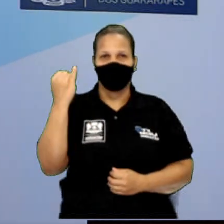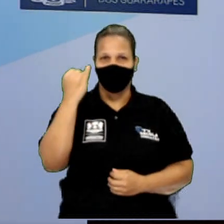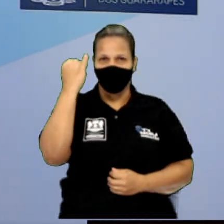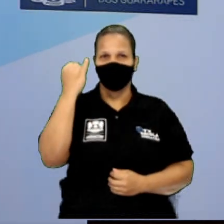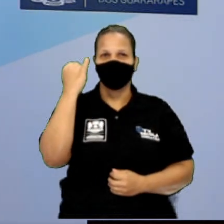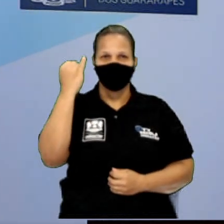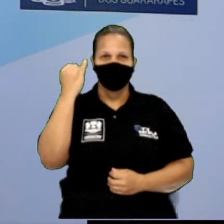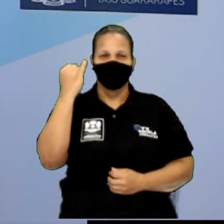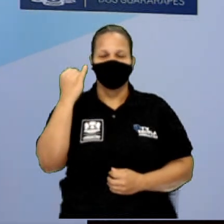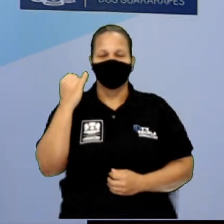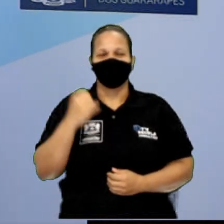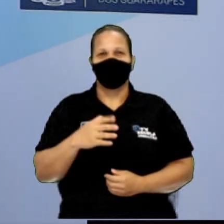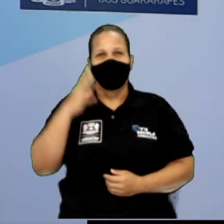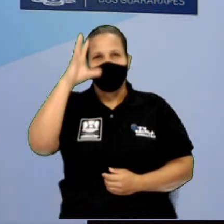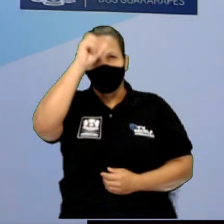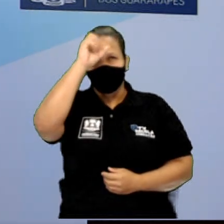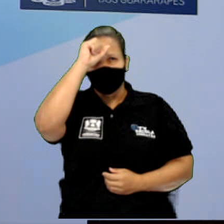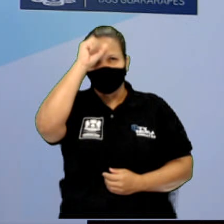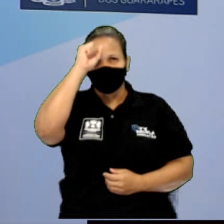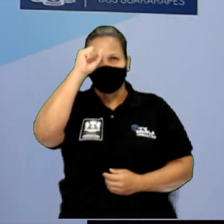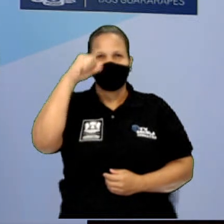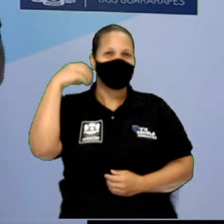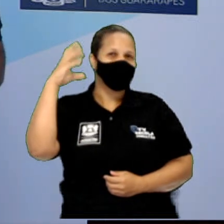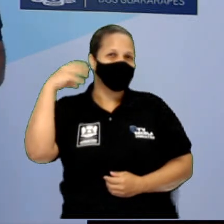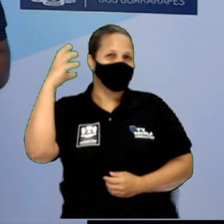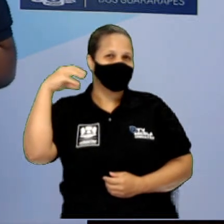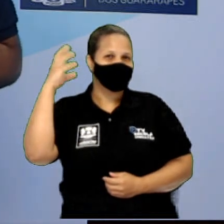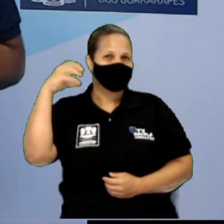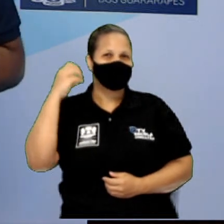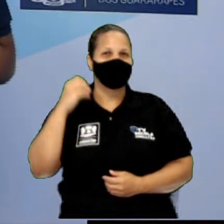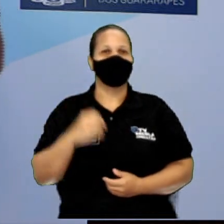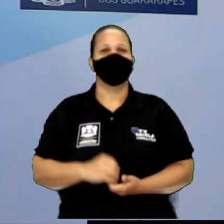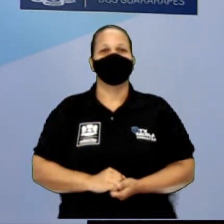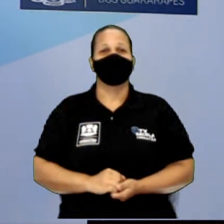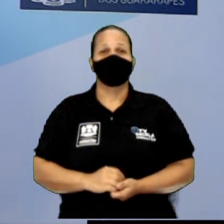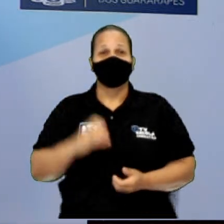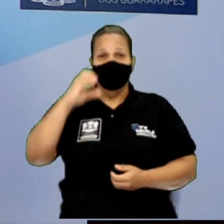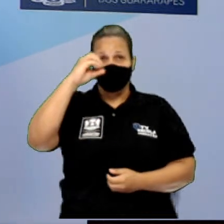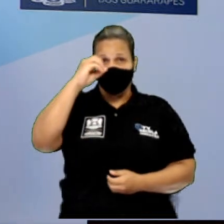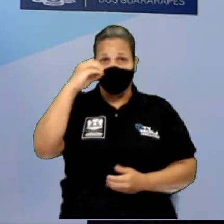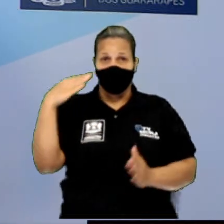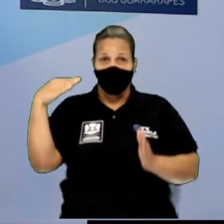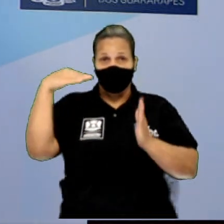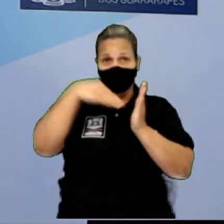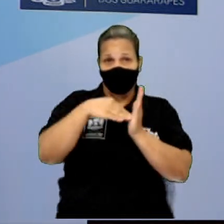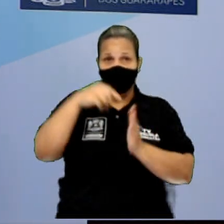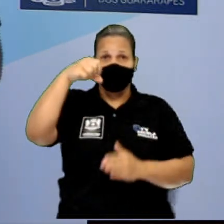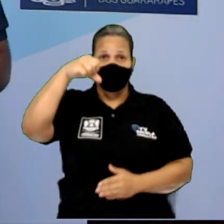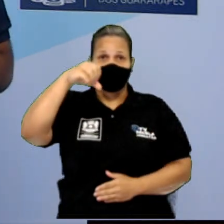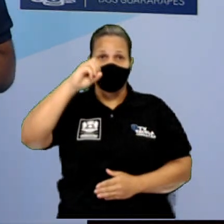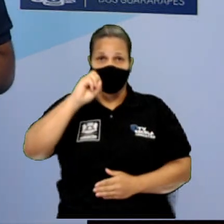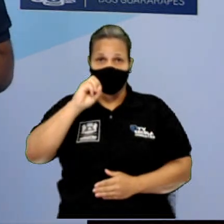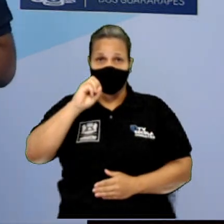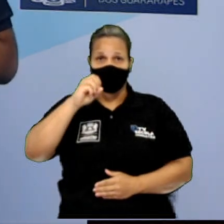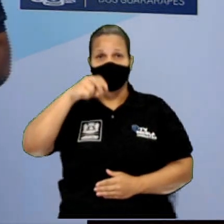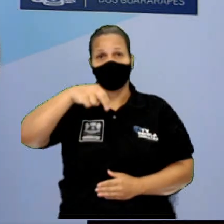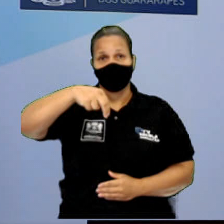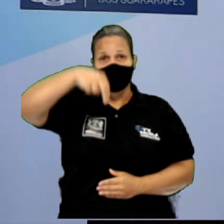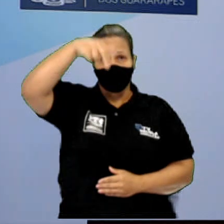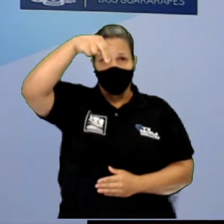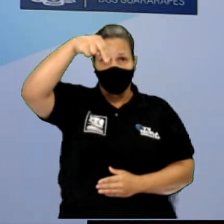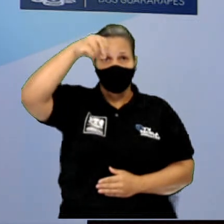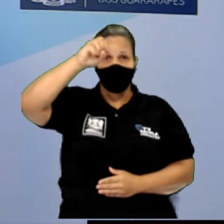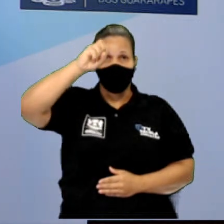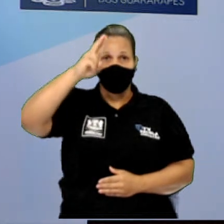distância para o Equador chegar. De 0 a 90, ela pode variar. Ou norte ou sul,